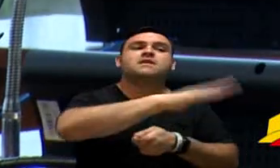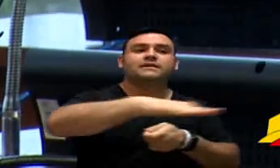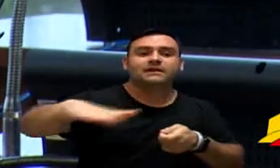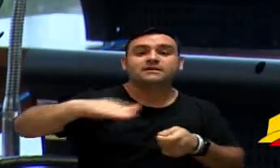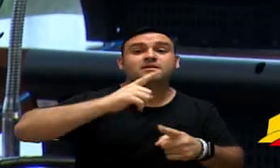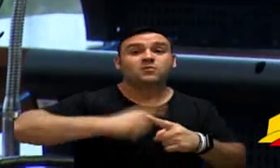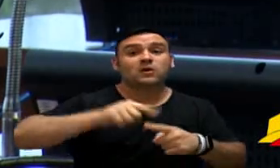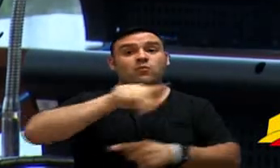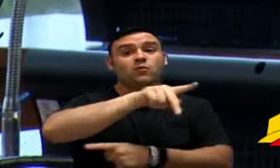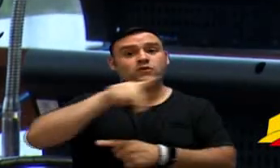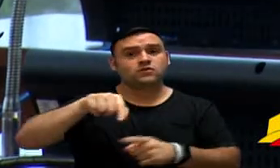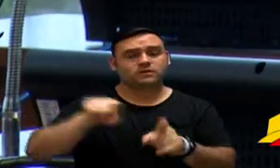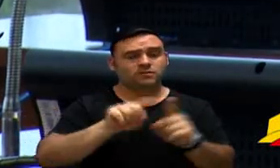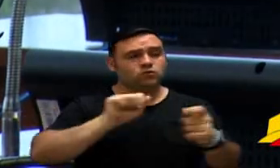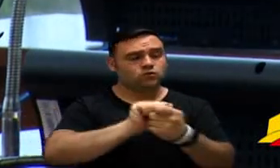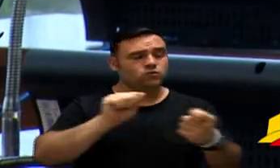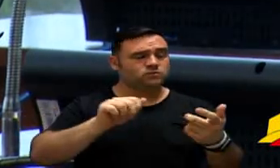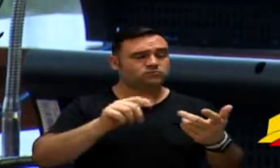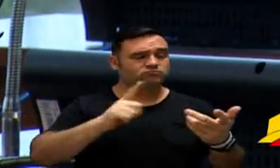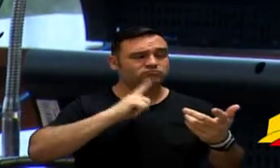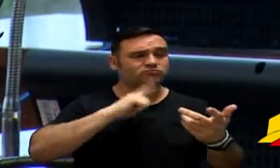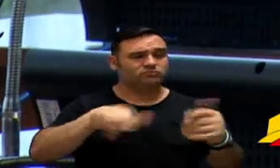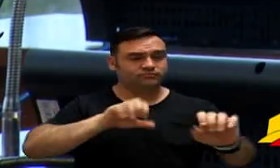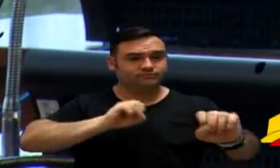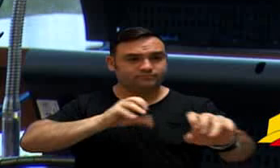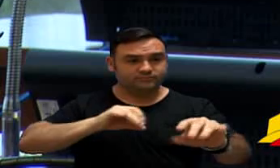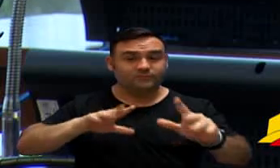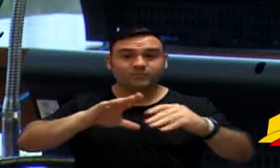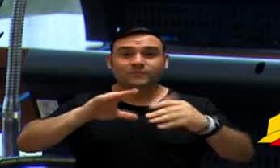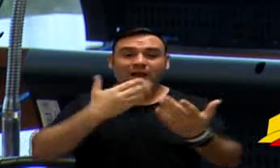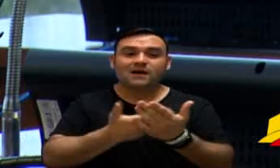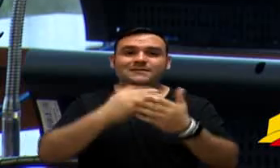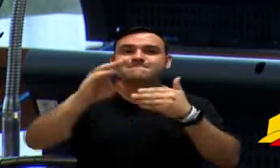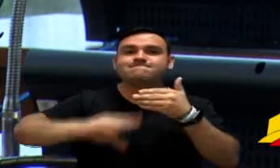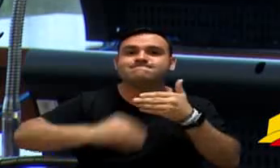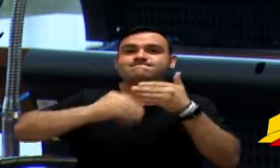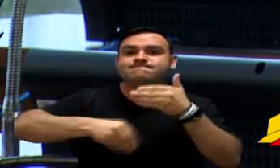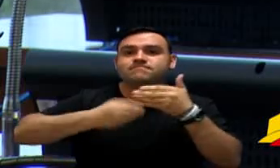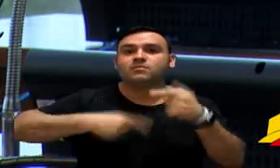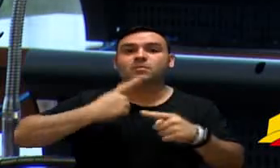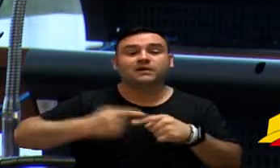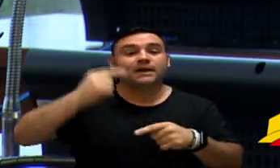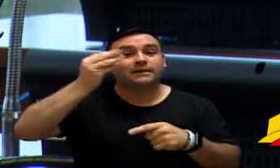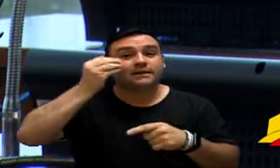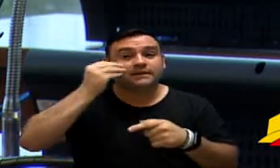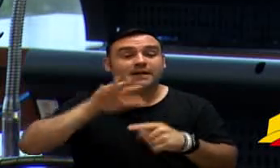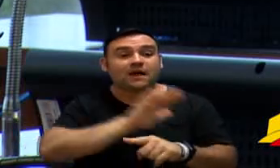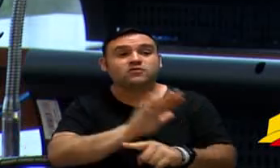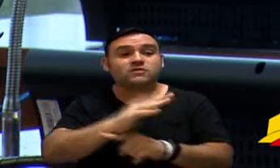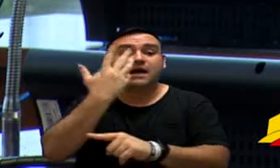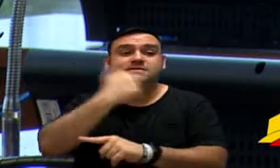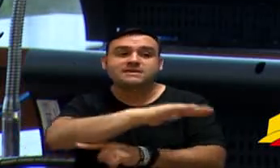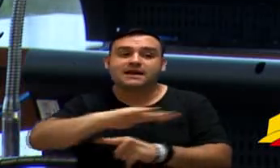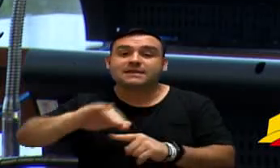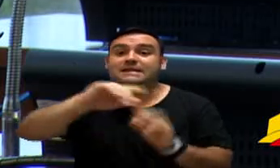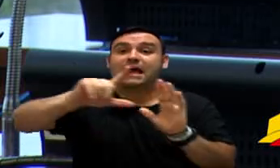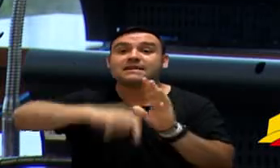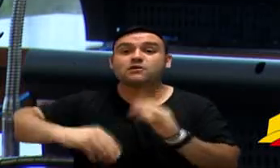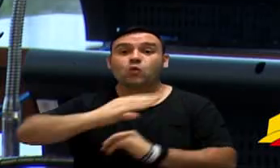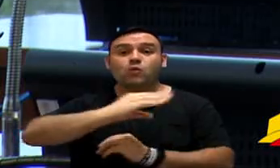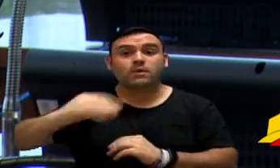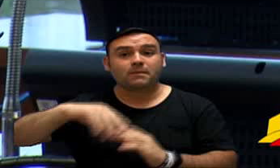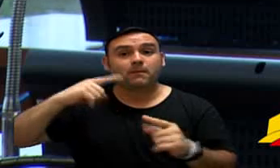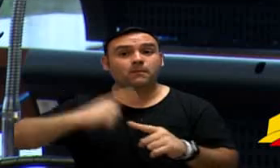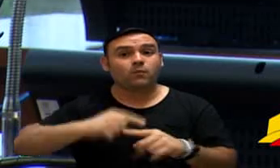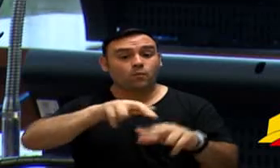com professores, dando aulas extra classe, tentando recuperar essas crianças que sofreram esse atraso tremendo